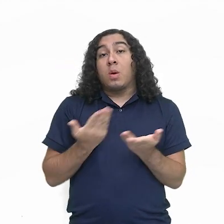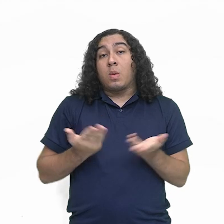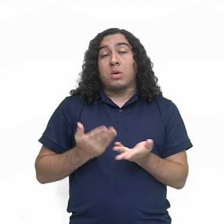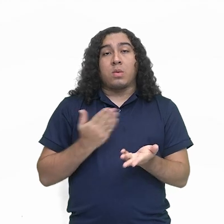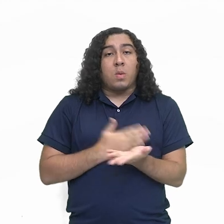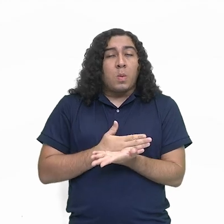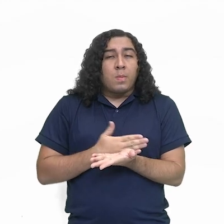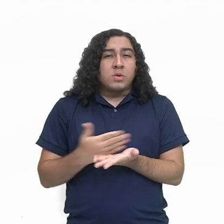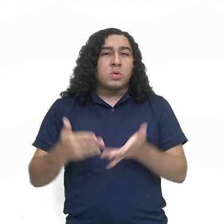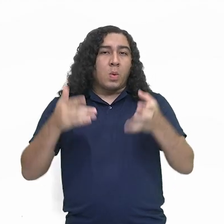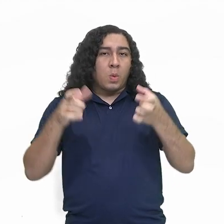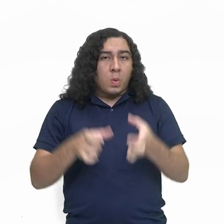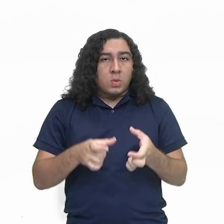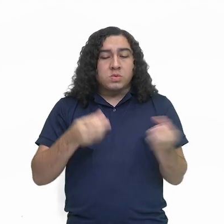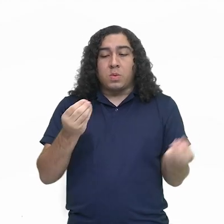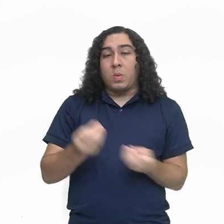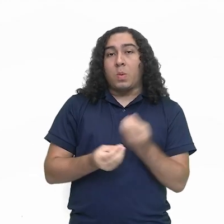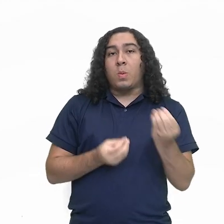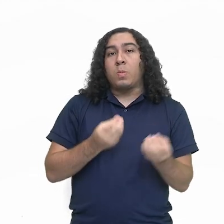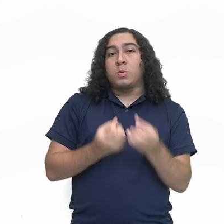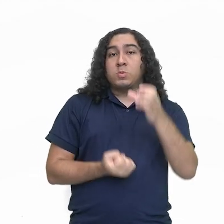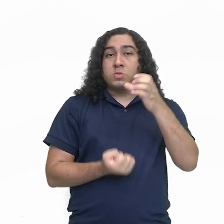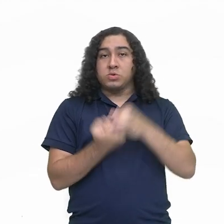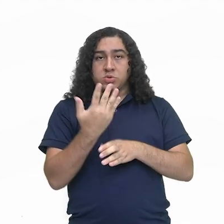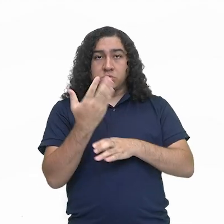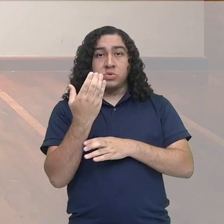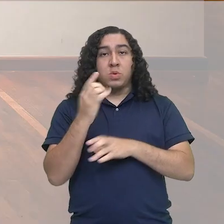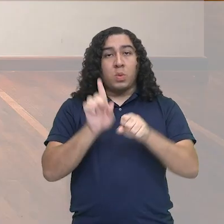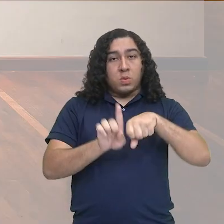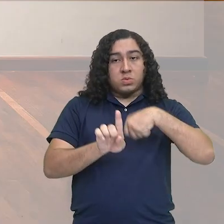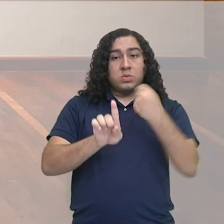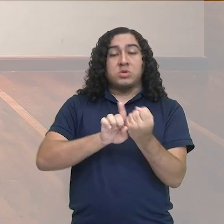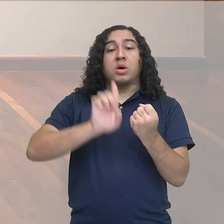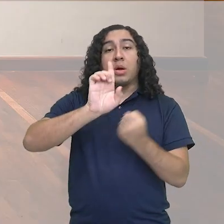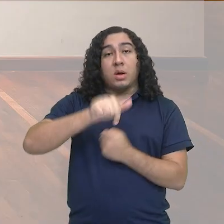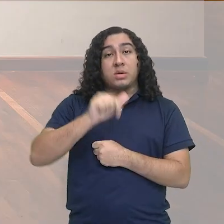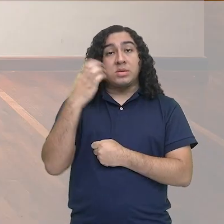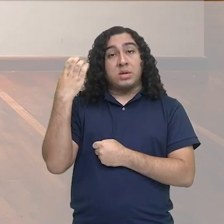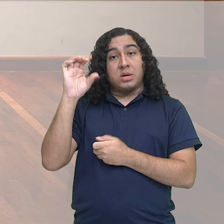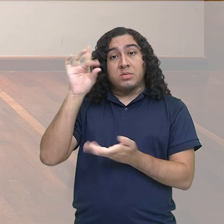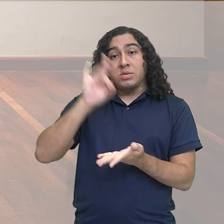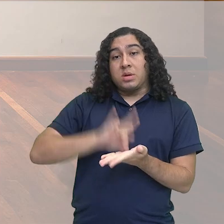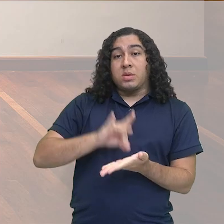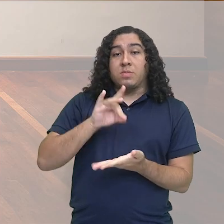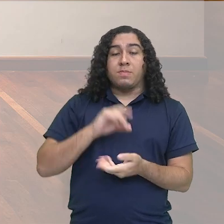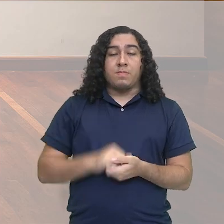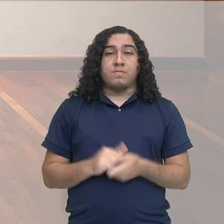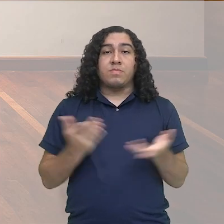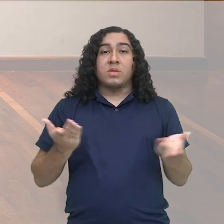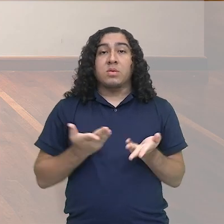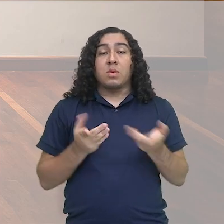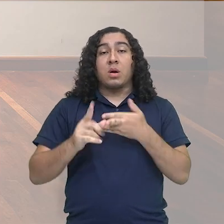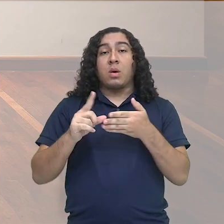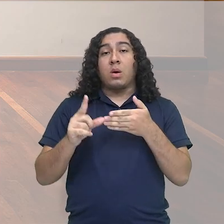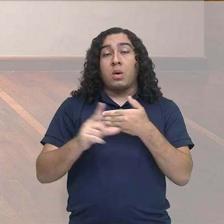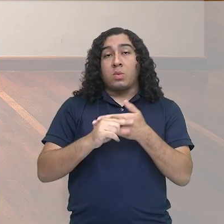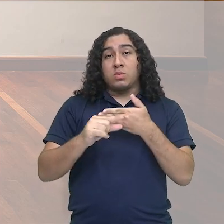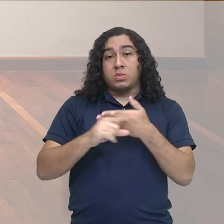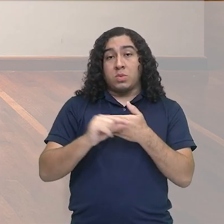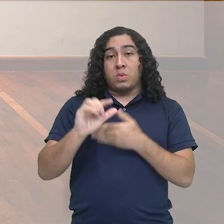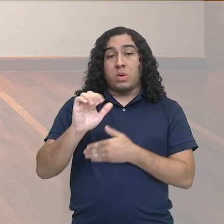né? Da onde teve origem aí a sociologia como ciência. Vamos falar então de Auguste